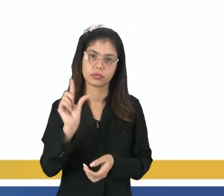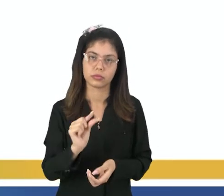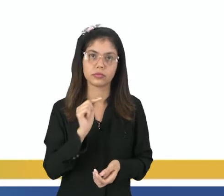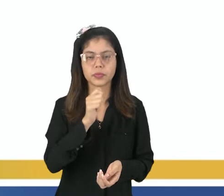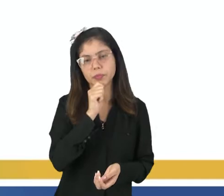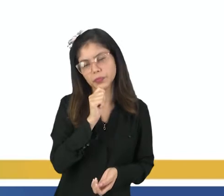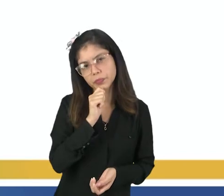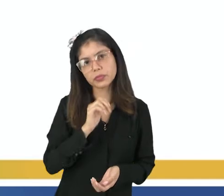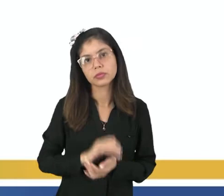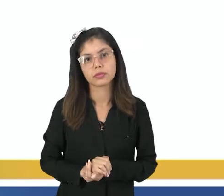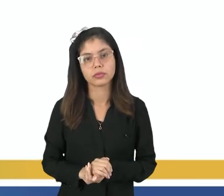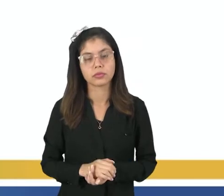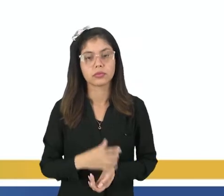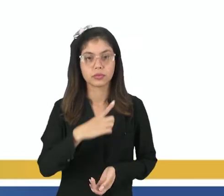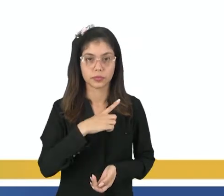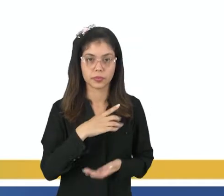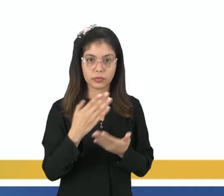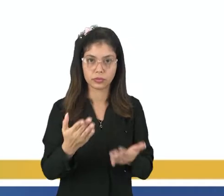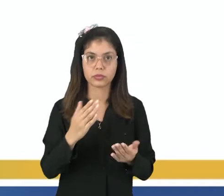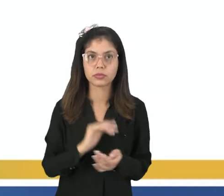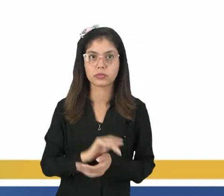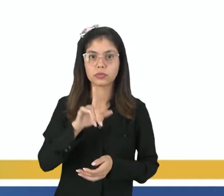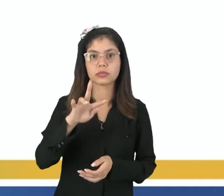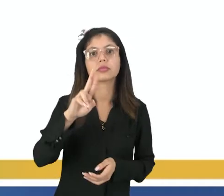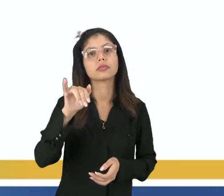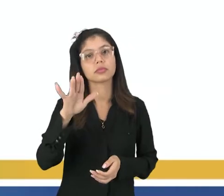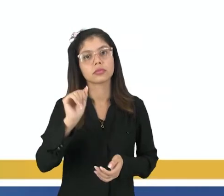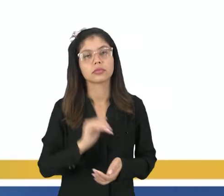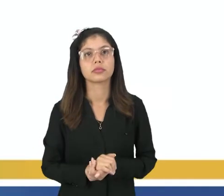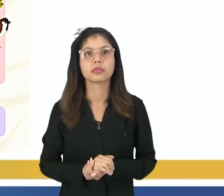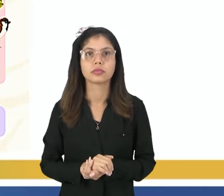minúscula e além disso a gente tem aí no latim.